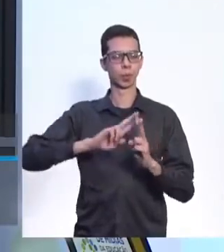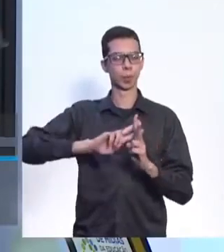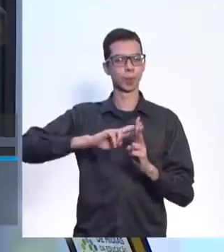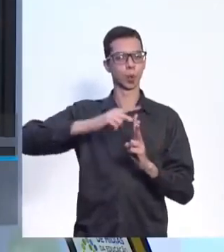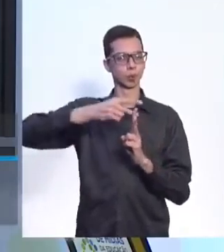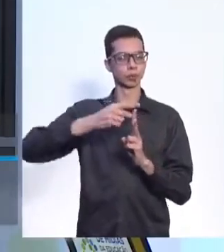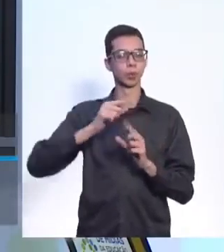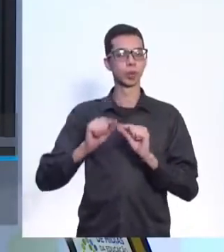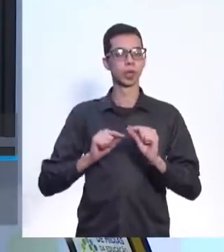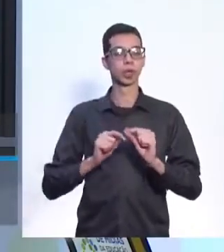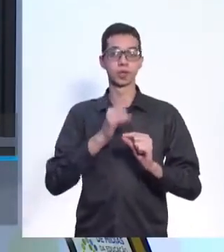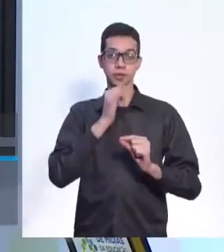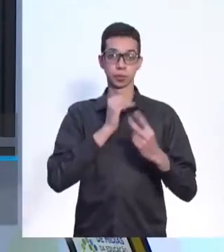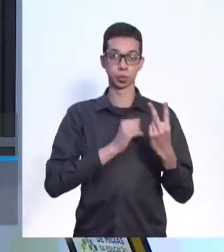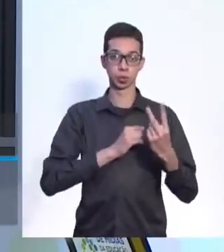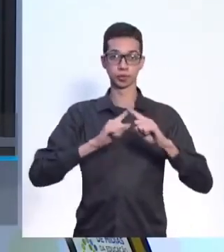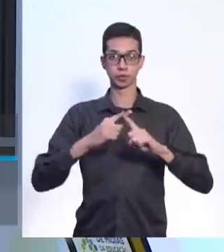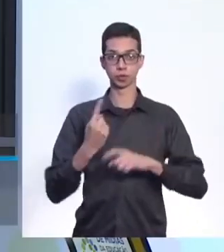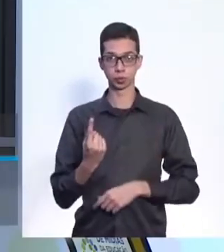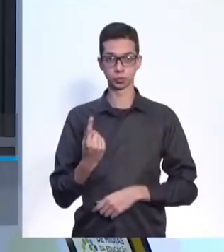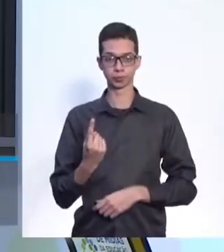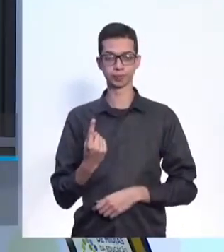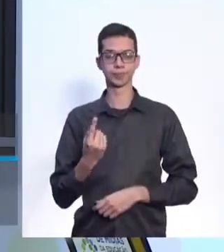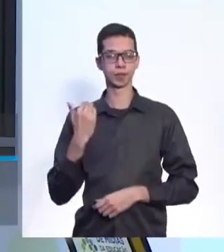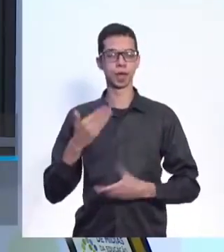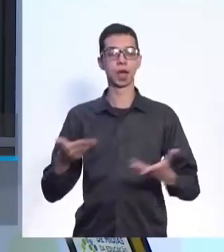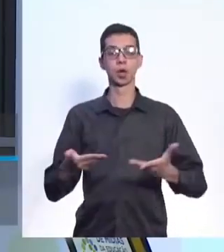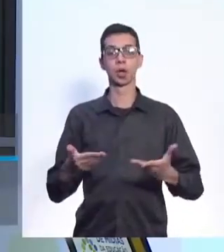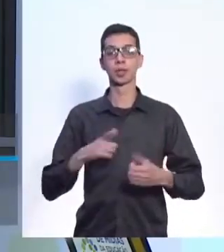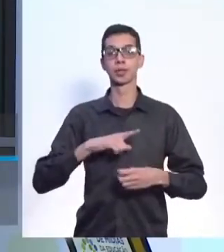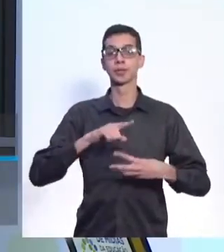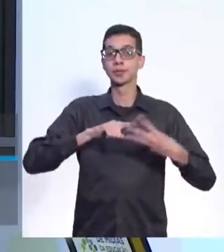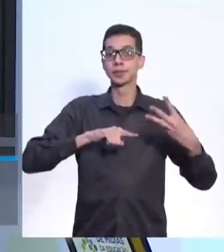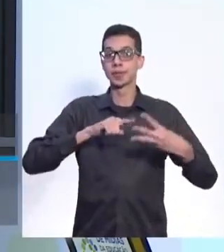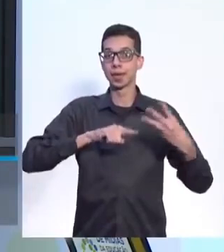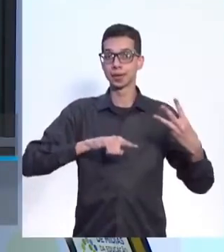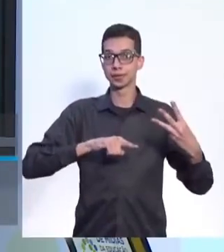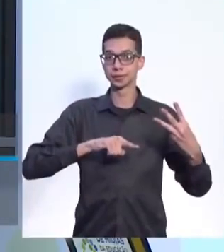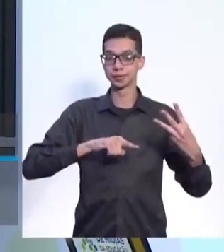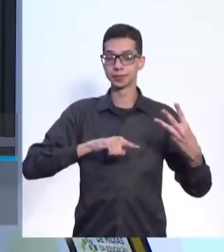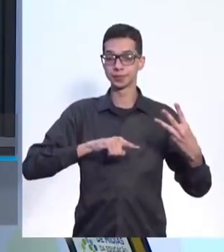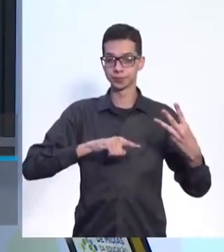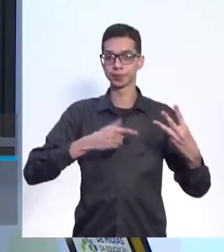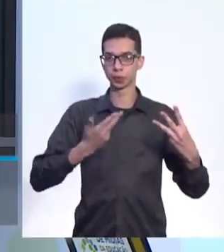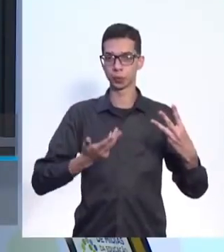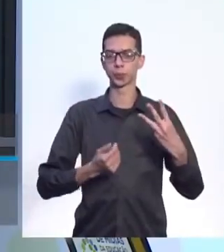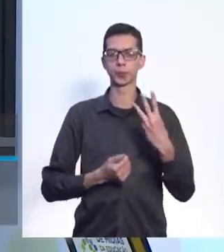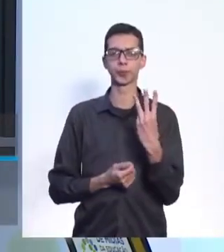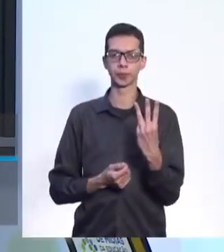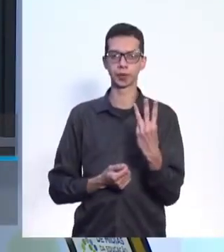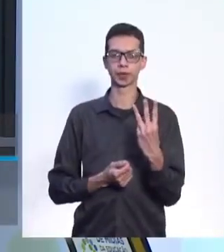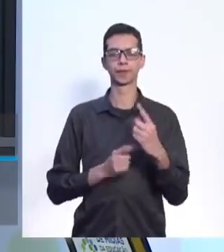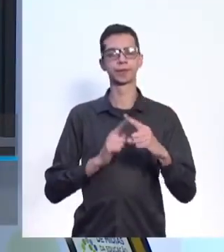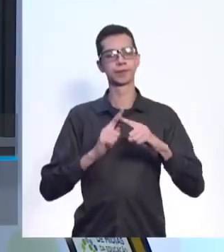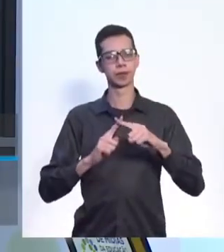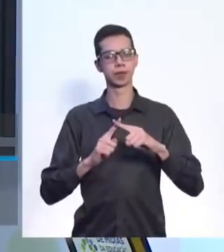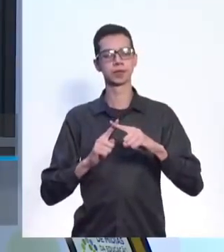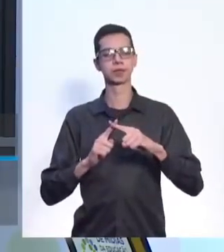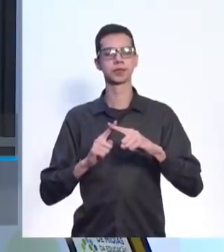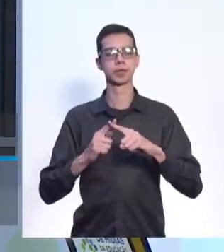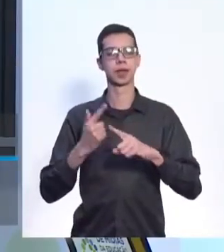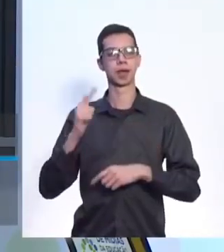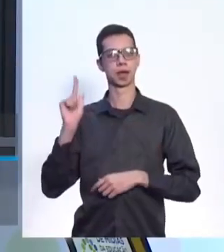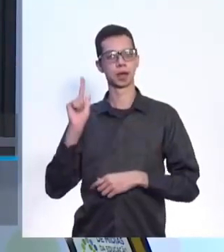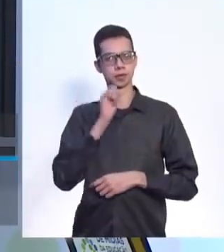1. Ótimo. Agora eu tenho 3 elementos. Então, eu vou pegar esse 3 e multiplicar pela quantidade anterior.